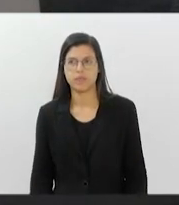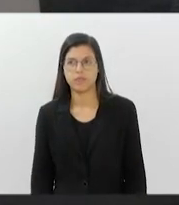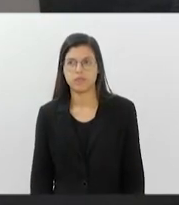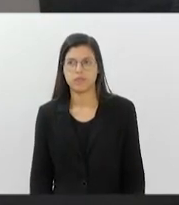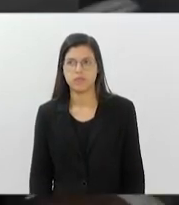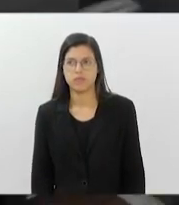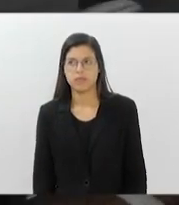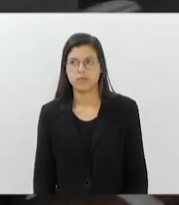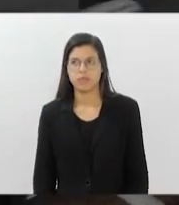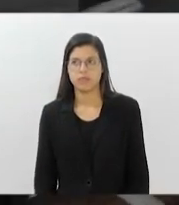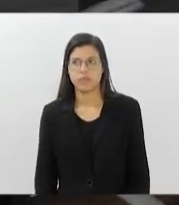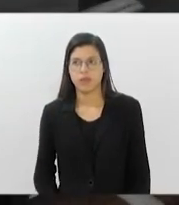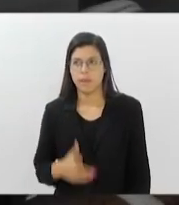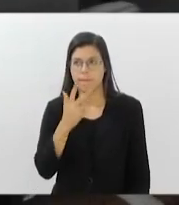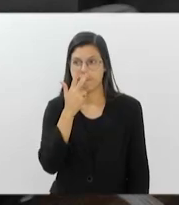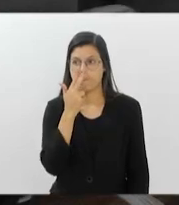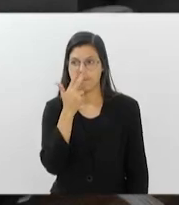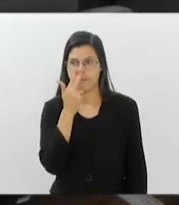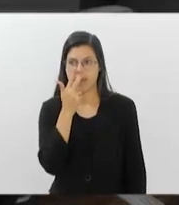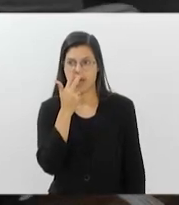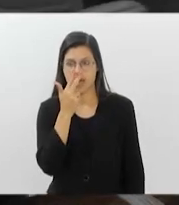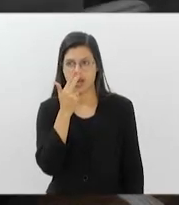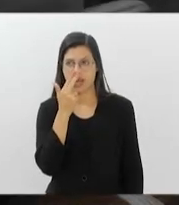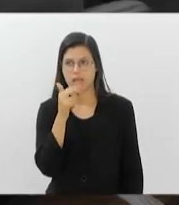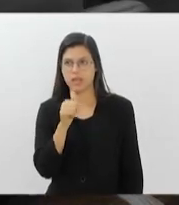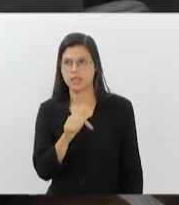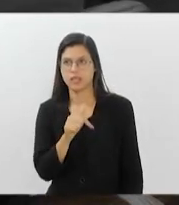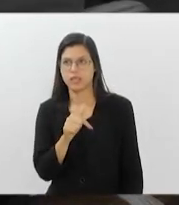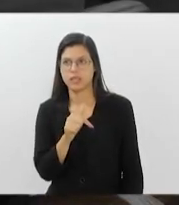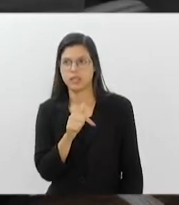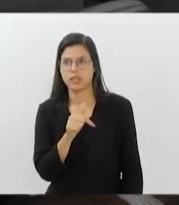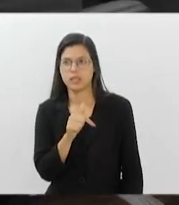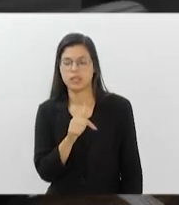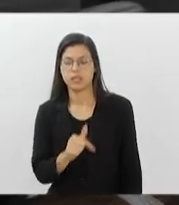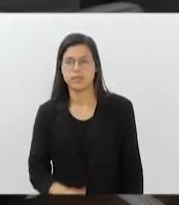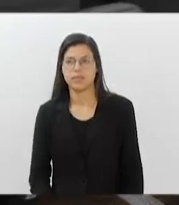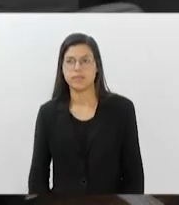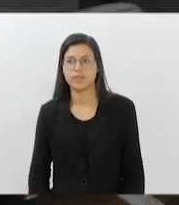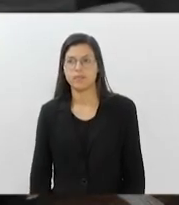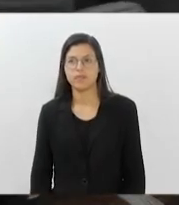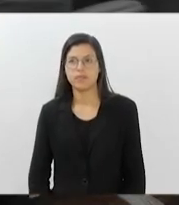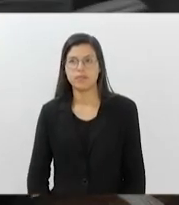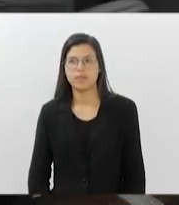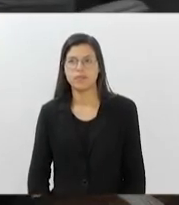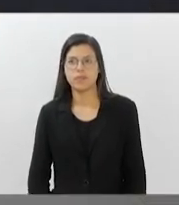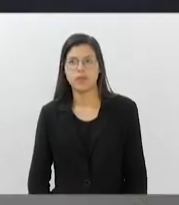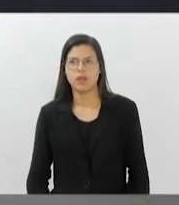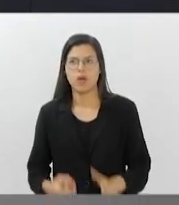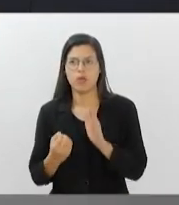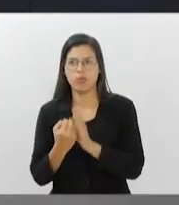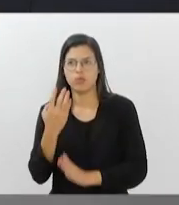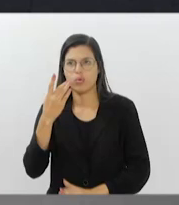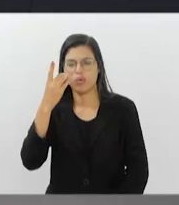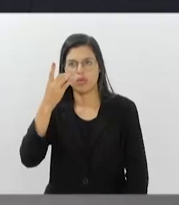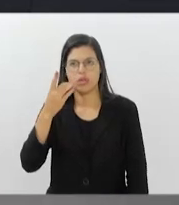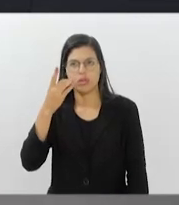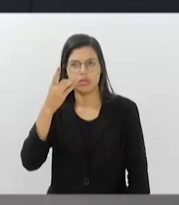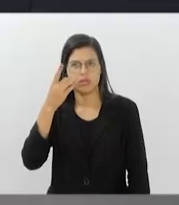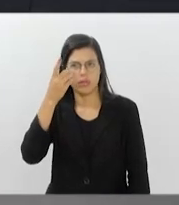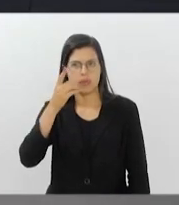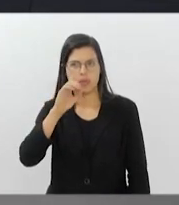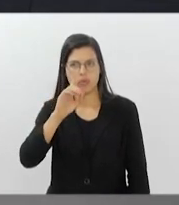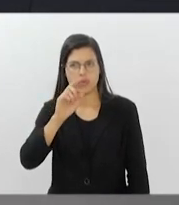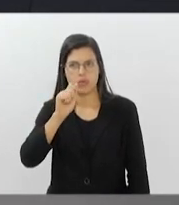aqui. Me parece que, ele falou como relator, na verdade o que motivou, quem é o autor, deputado Librelon, foi